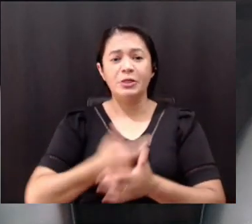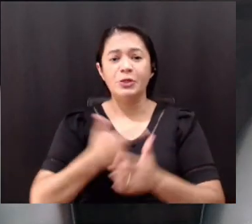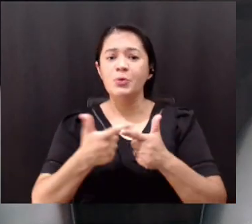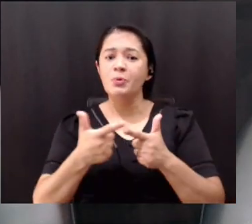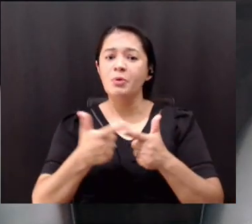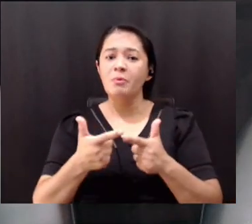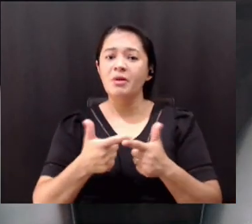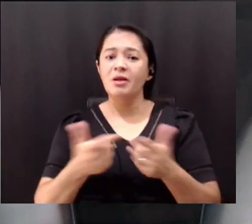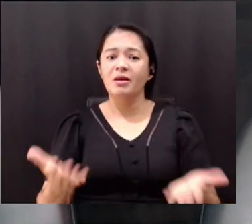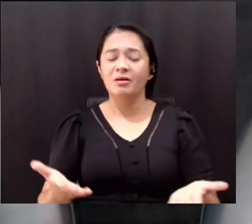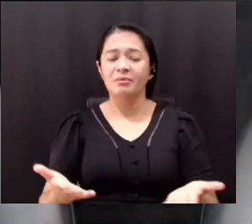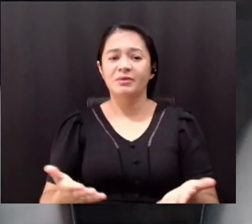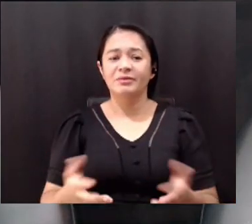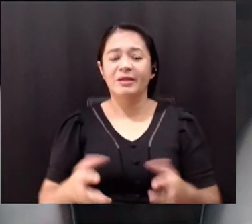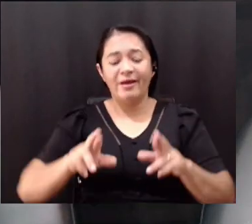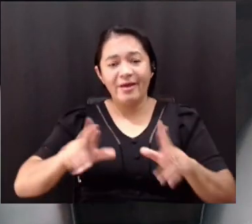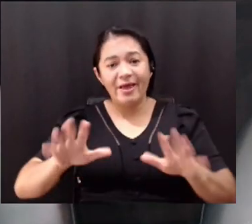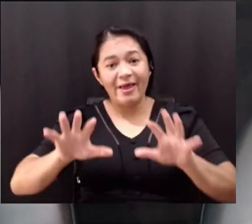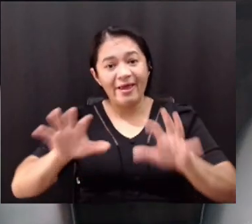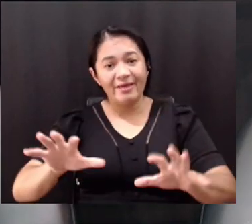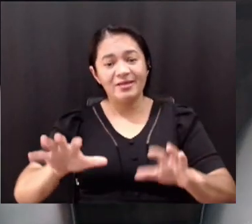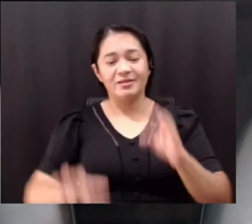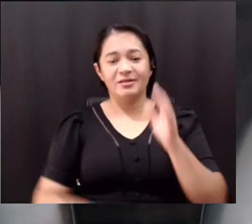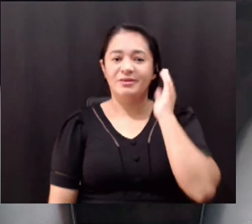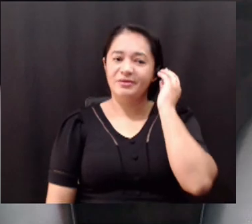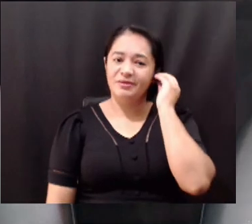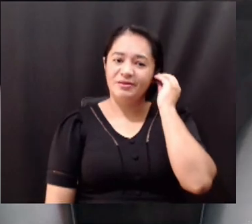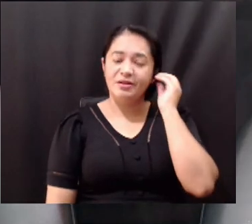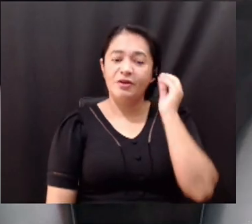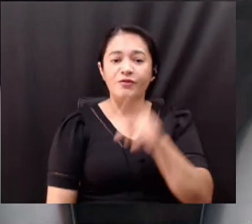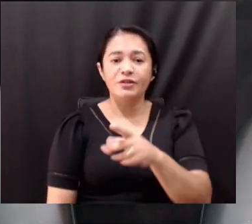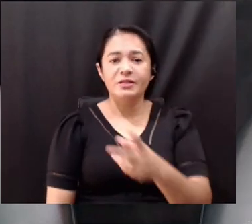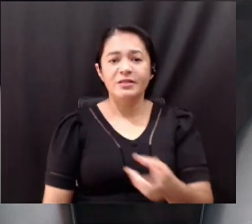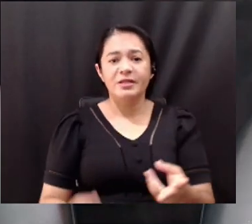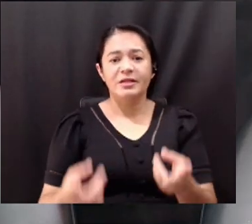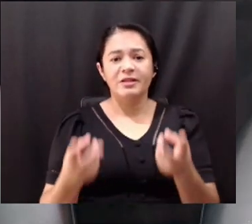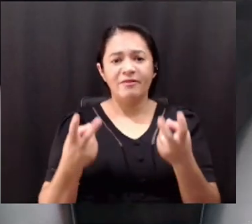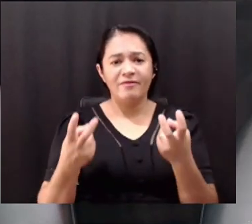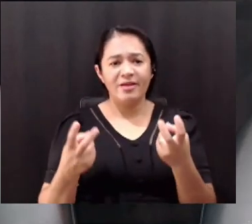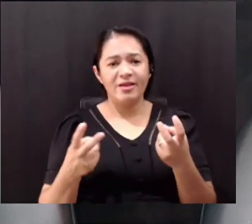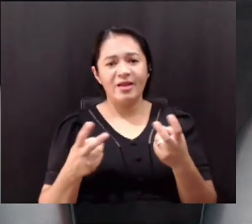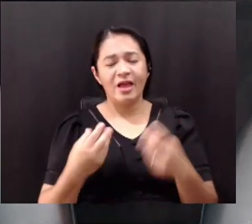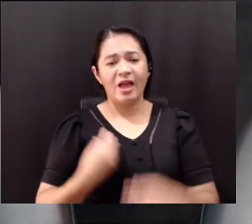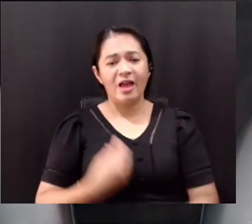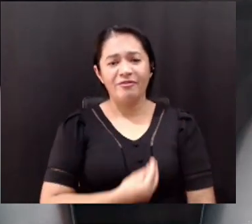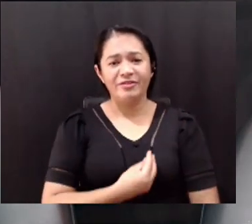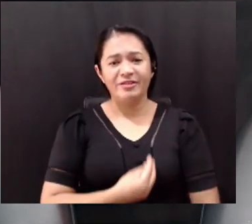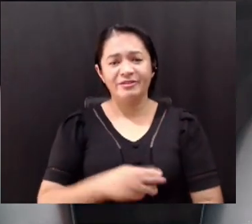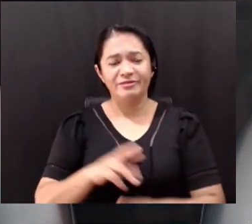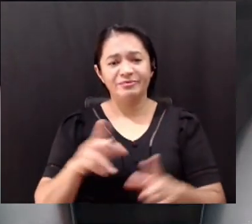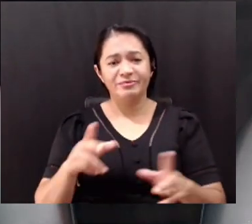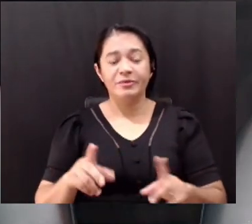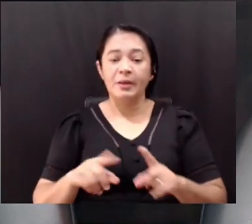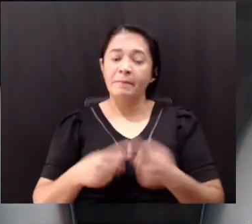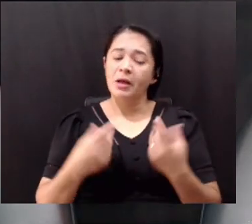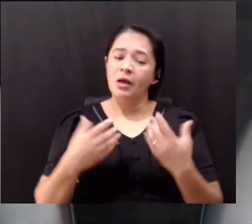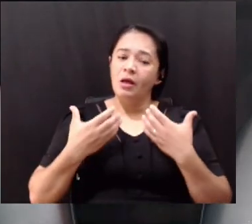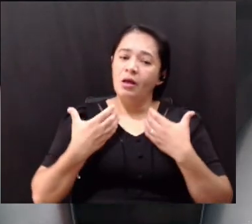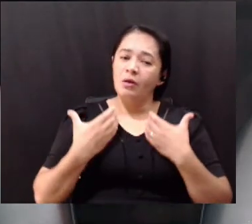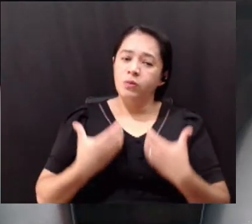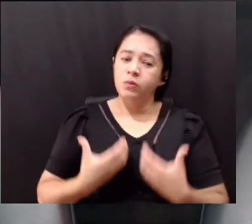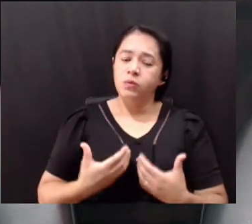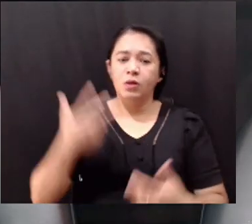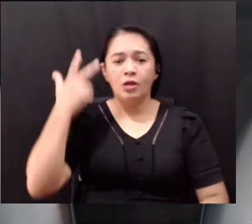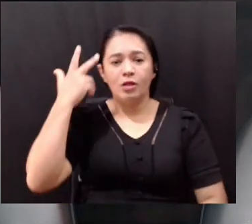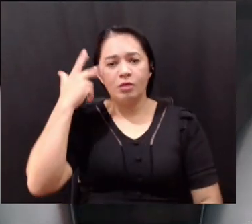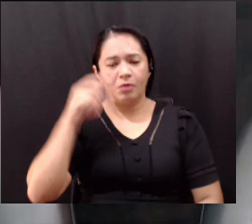é a diferença. Você vê a vida muito mais cinza. Um cansaço normal, você tem, né? Você sente o peso, é natural,